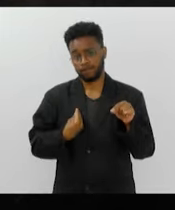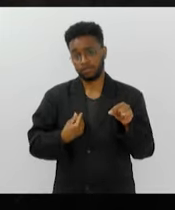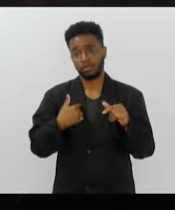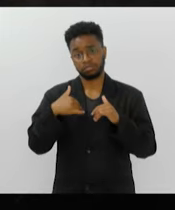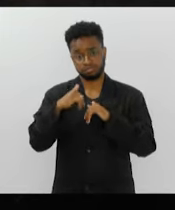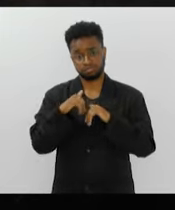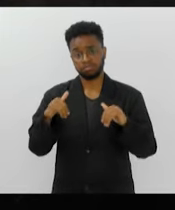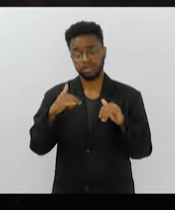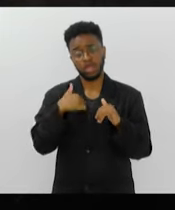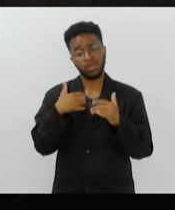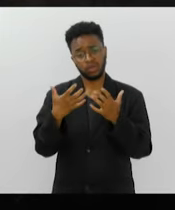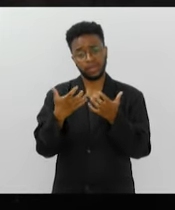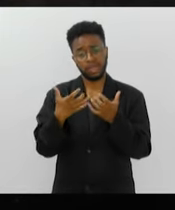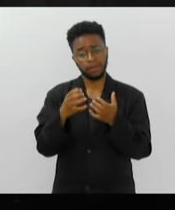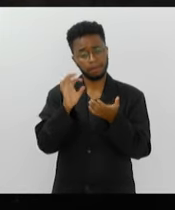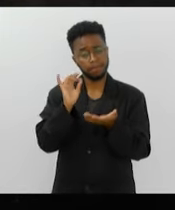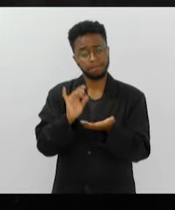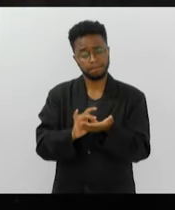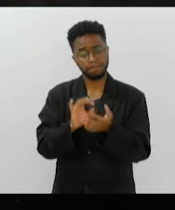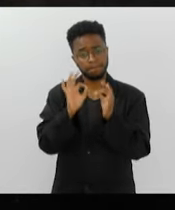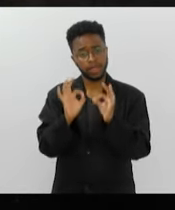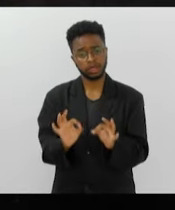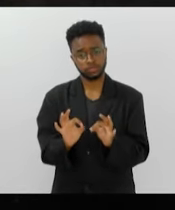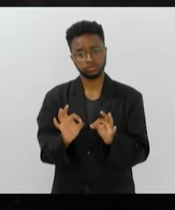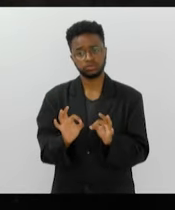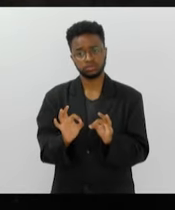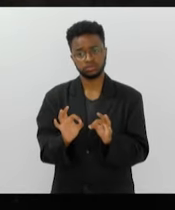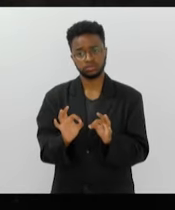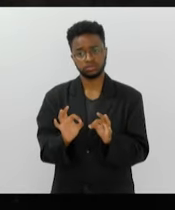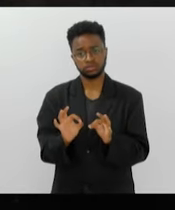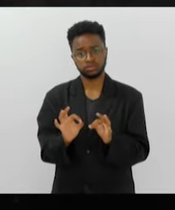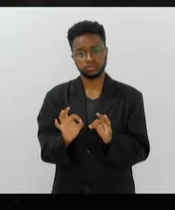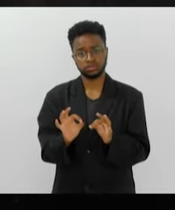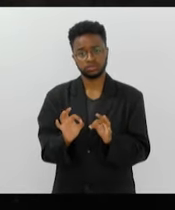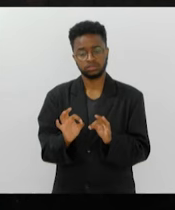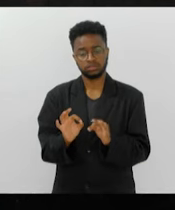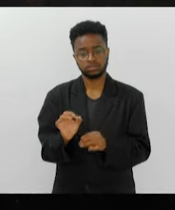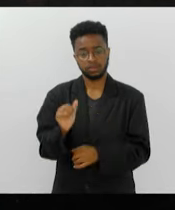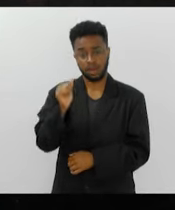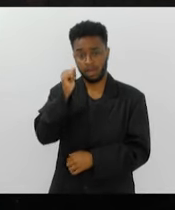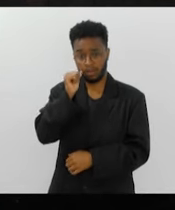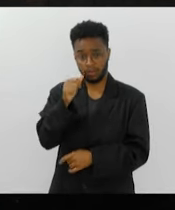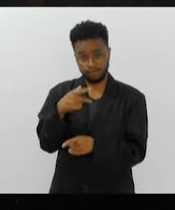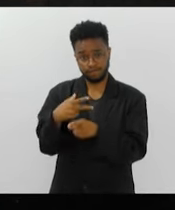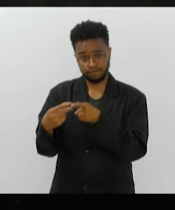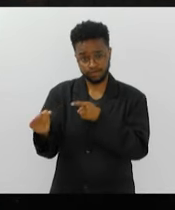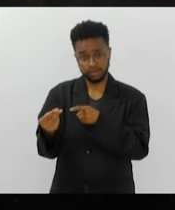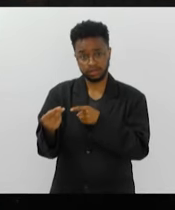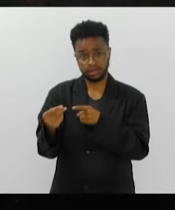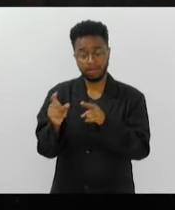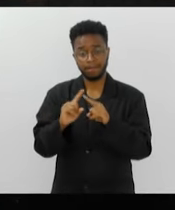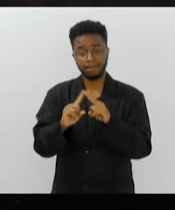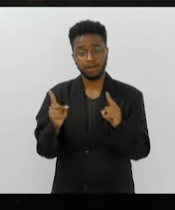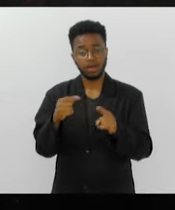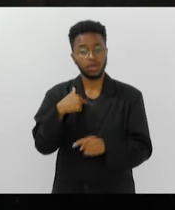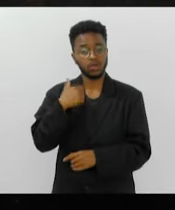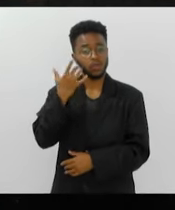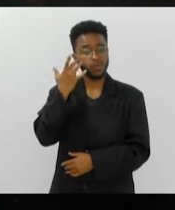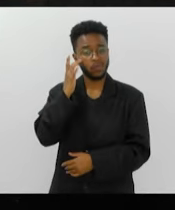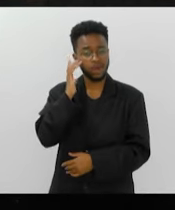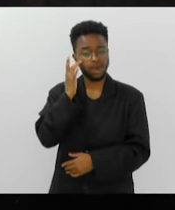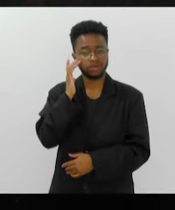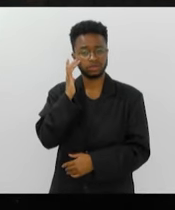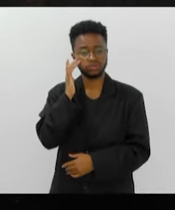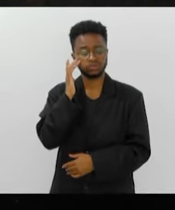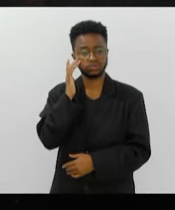eu desejaria ardentemente que a câmara ganhasse as eleições eu já acho algo